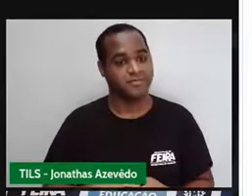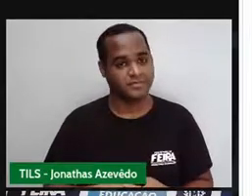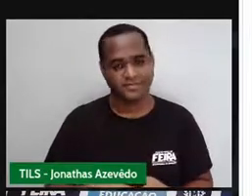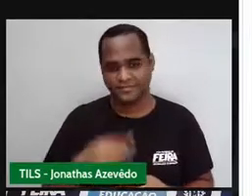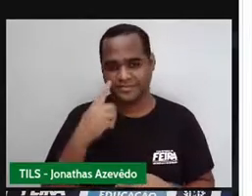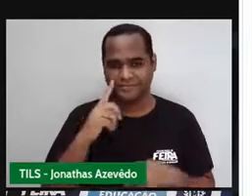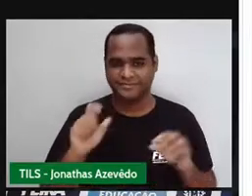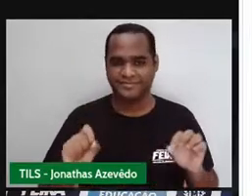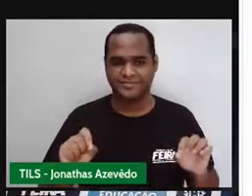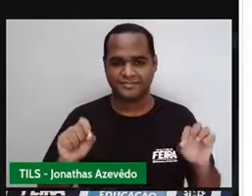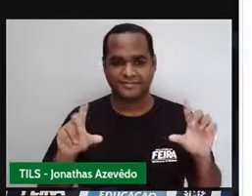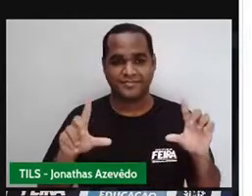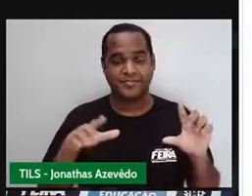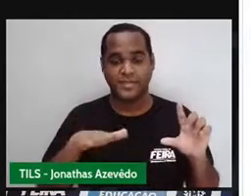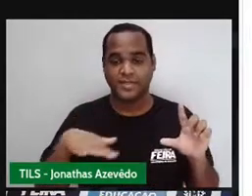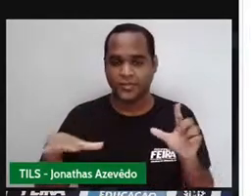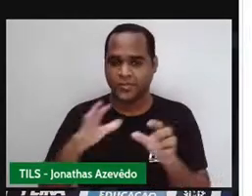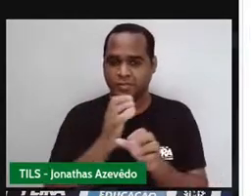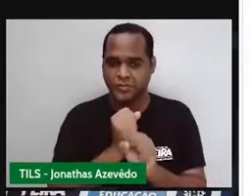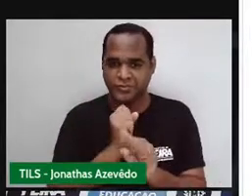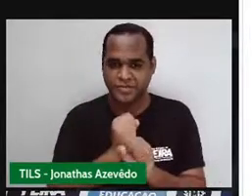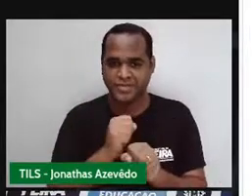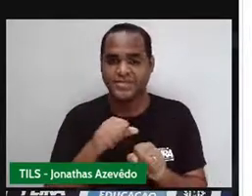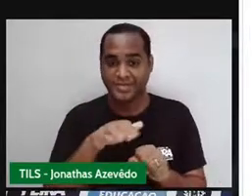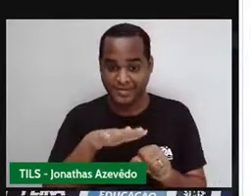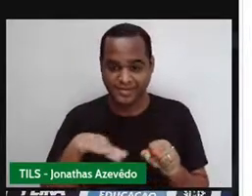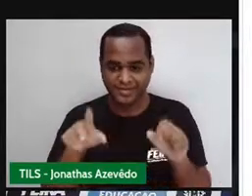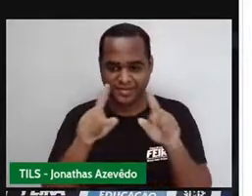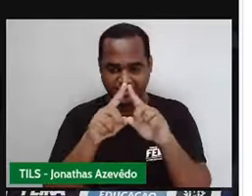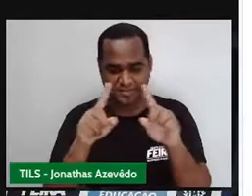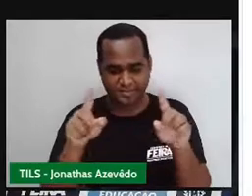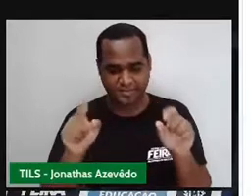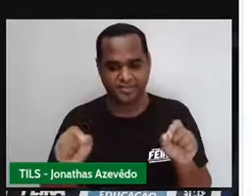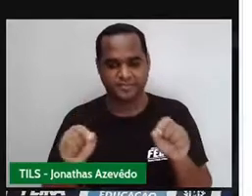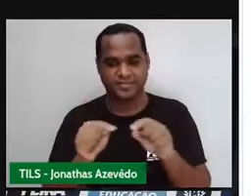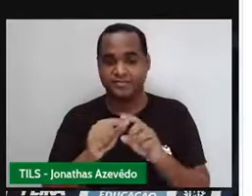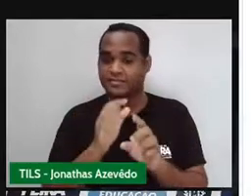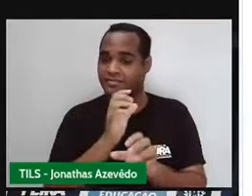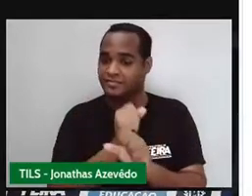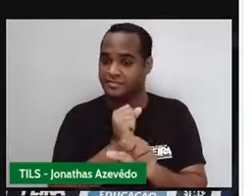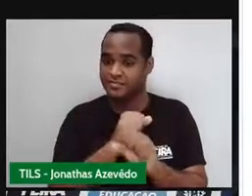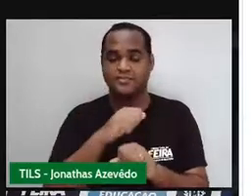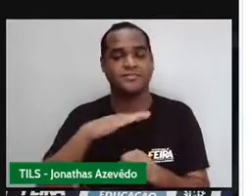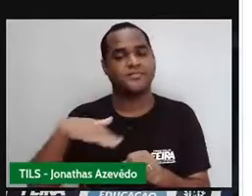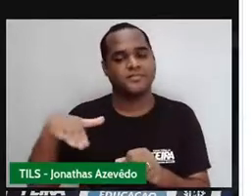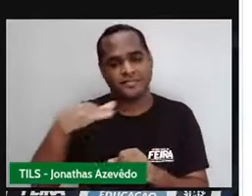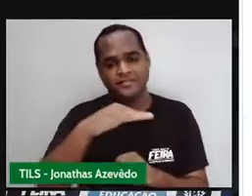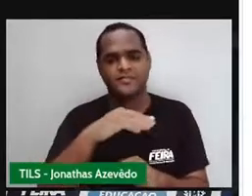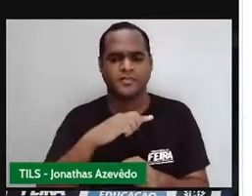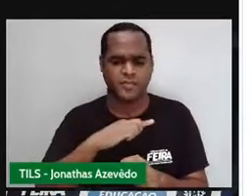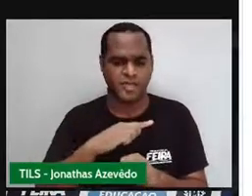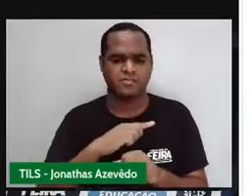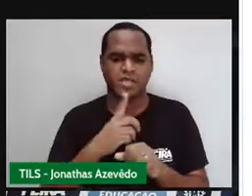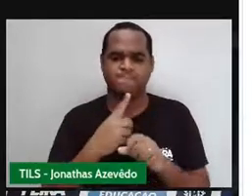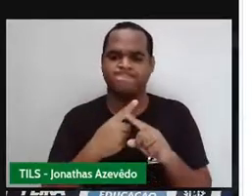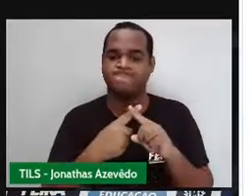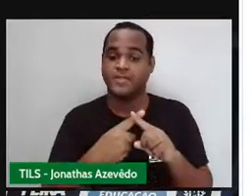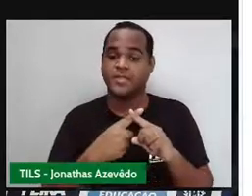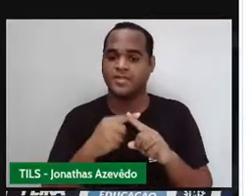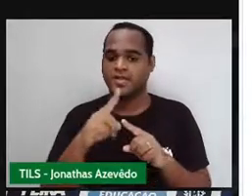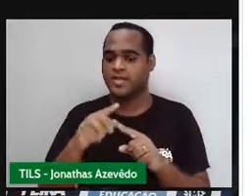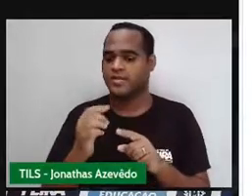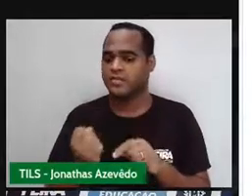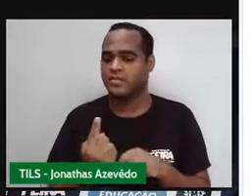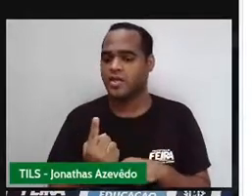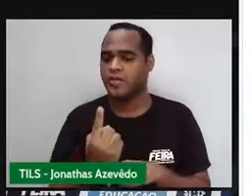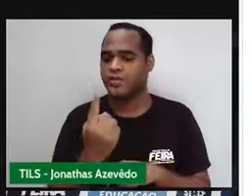ó a área do retângulo é o comprimento da sua base vezes o comprimento da sua